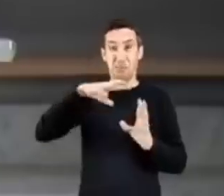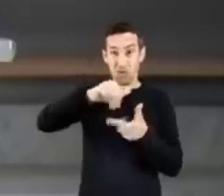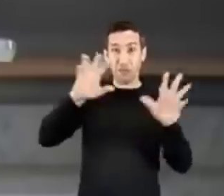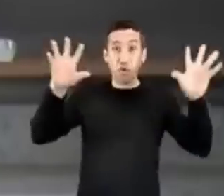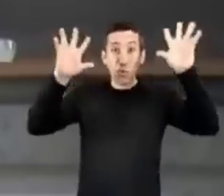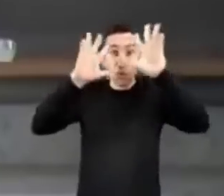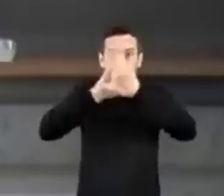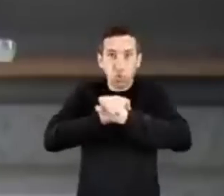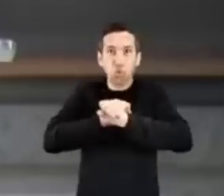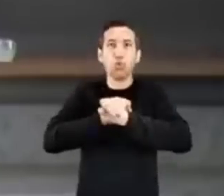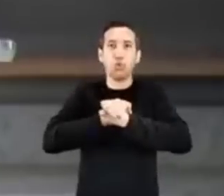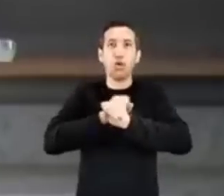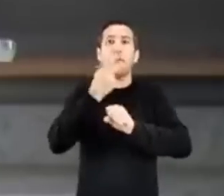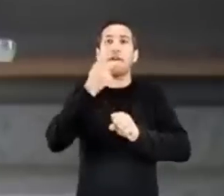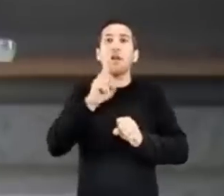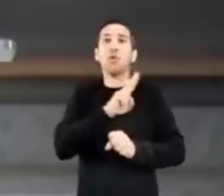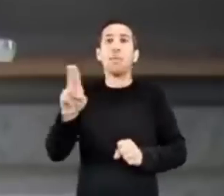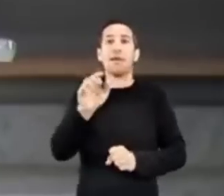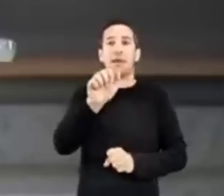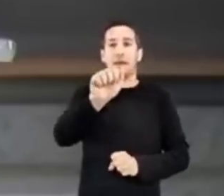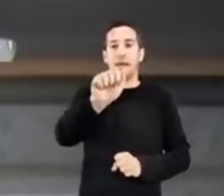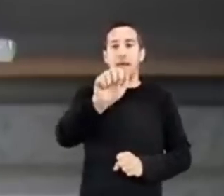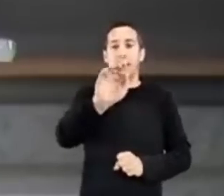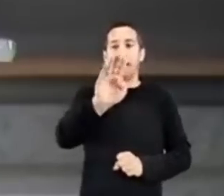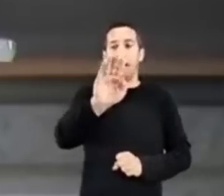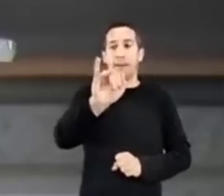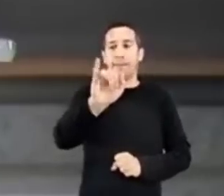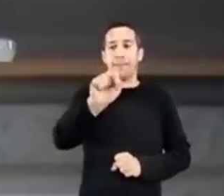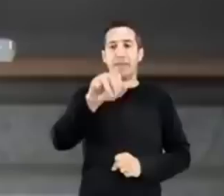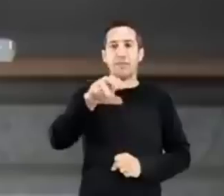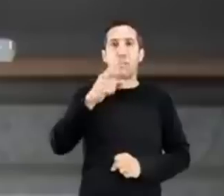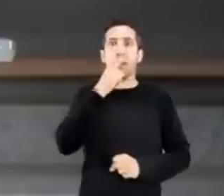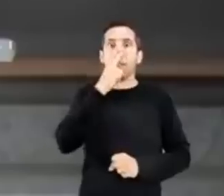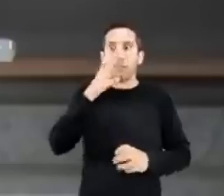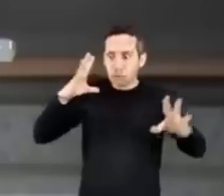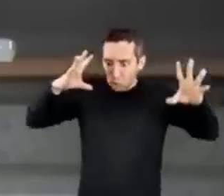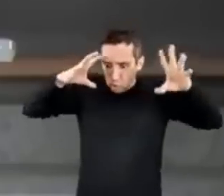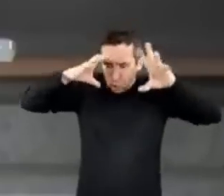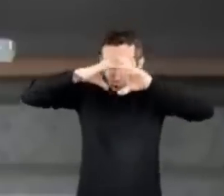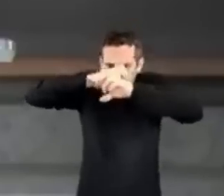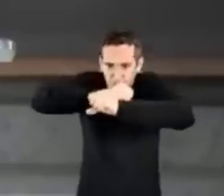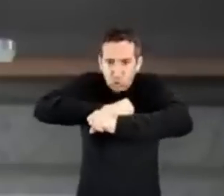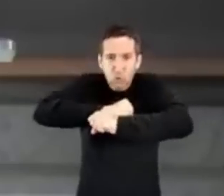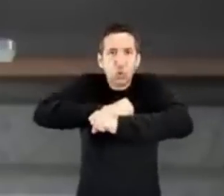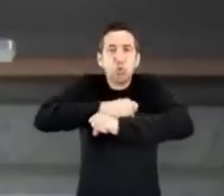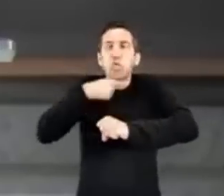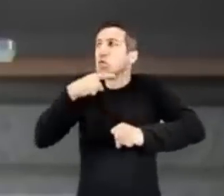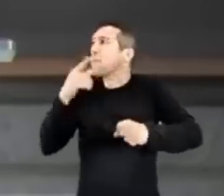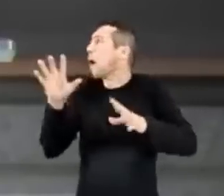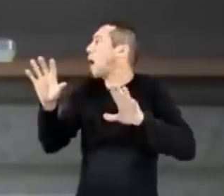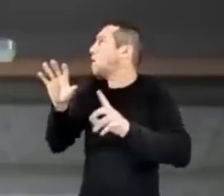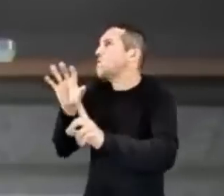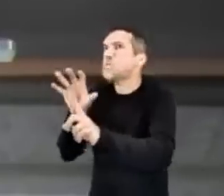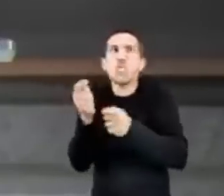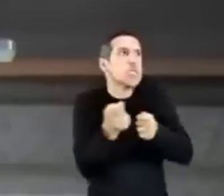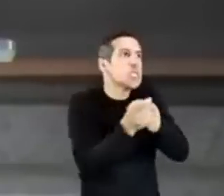é chamada de abismo A terra vai ser chamada de abismo pela condição que ela vai estar durante o milênio e o povo de Deus vai para o